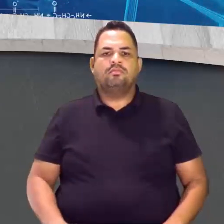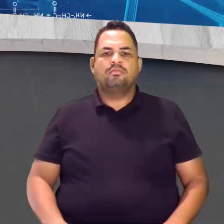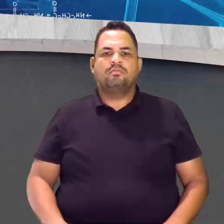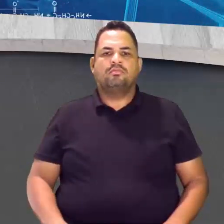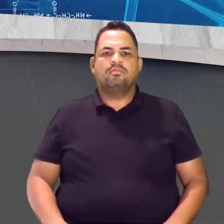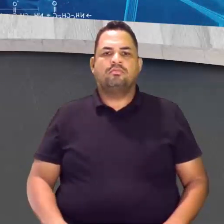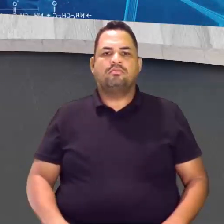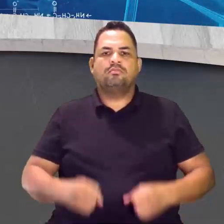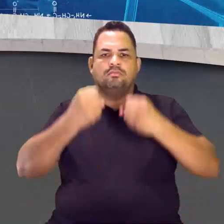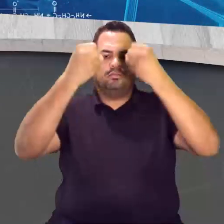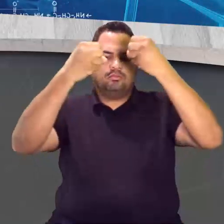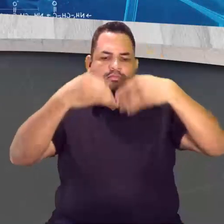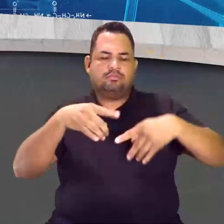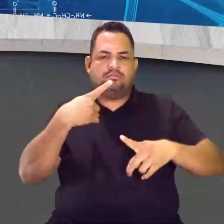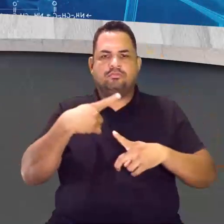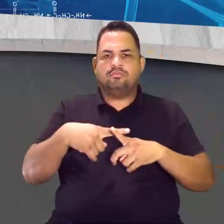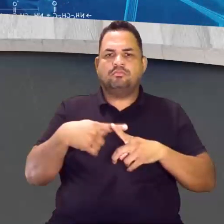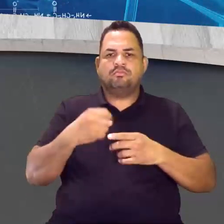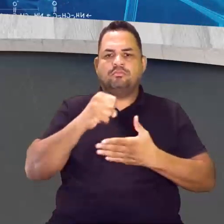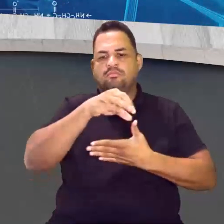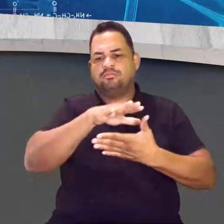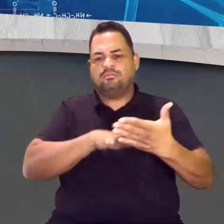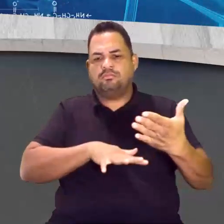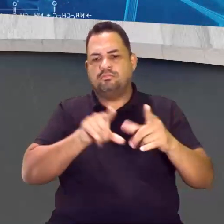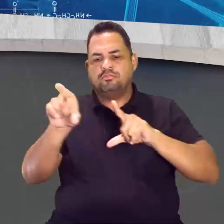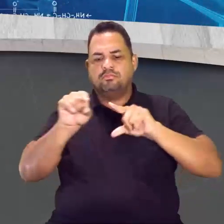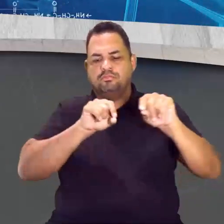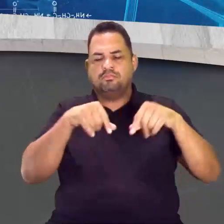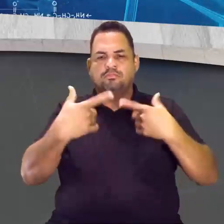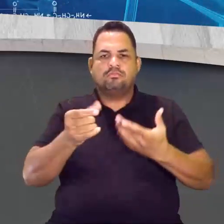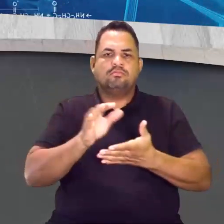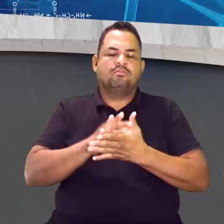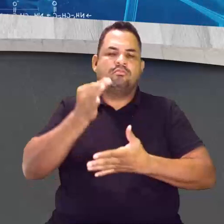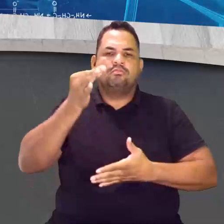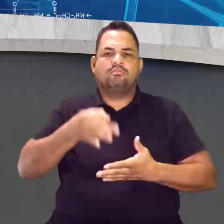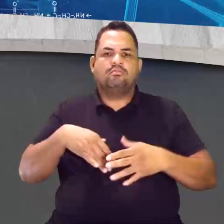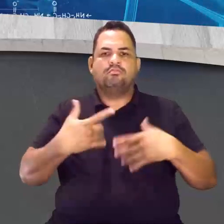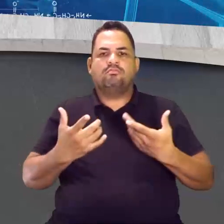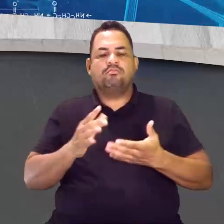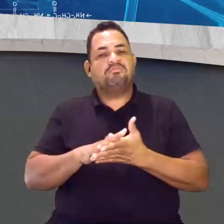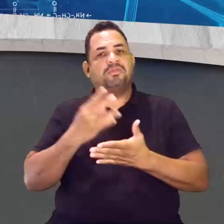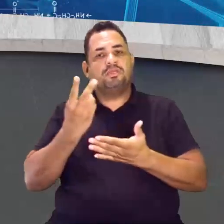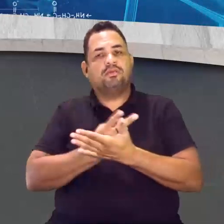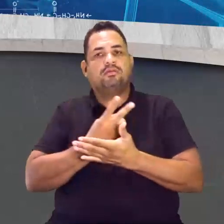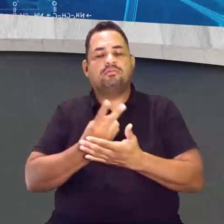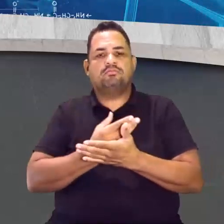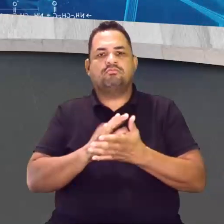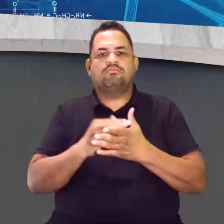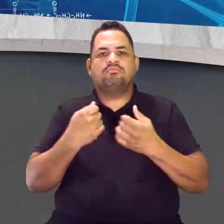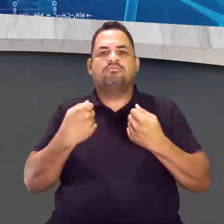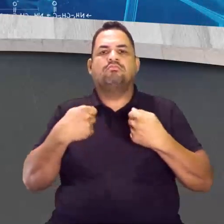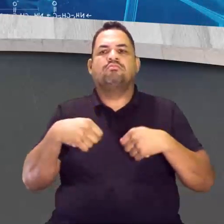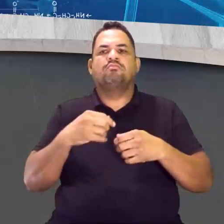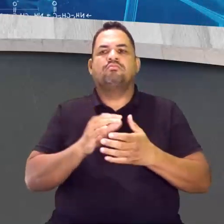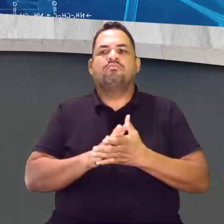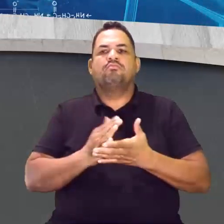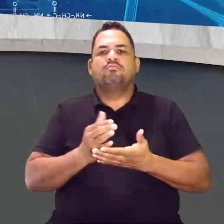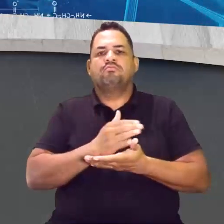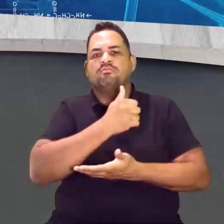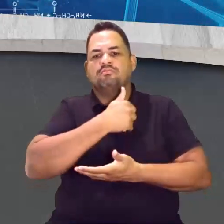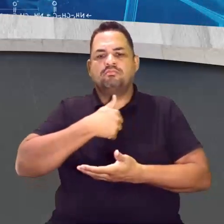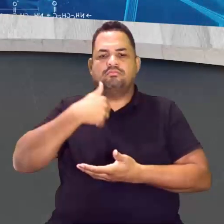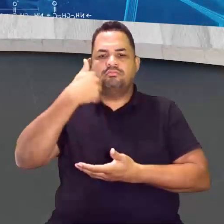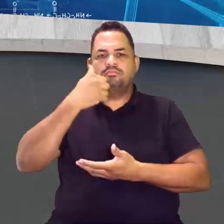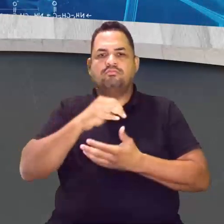aí justificando por que as alternativas, qual a correta, qual a que não é correta, para que você possa mais